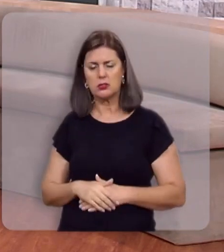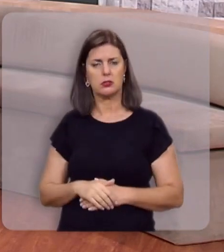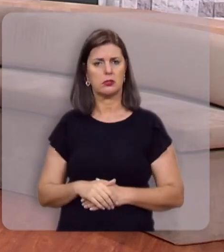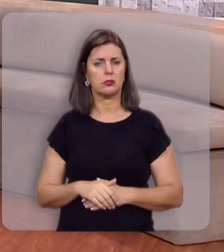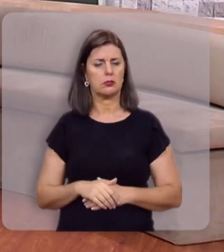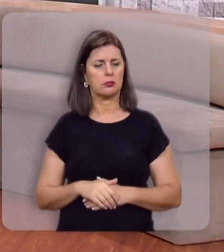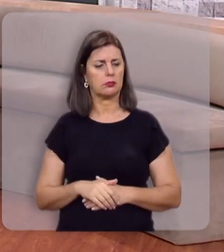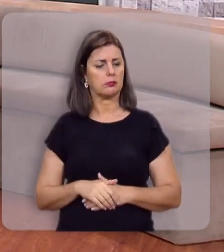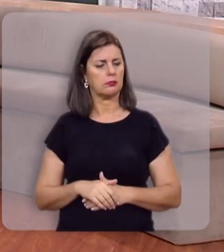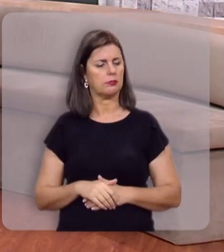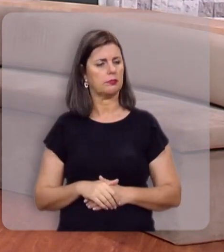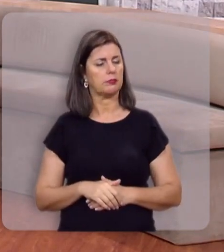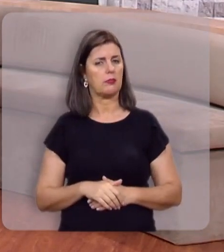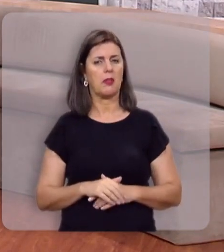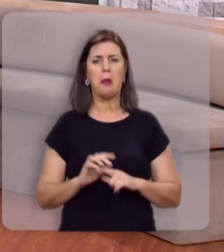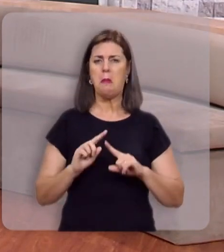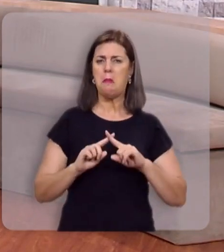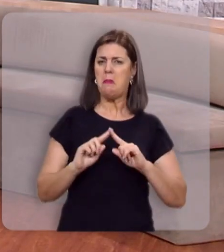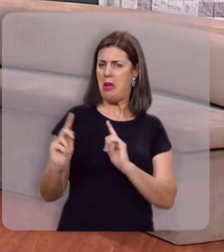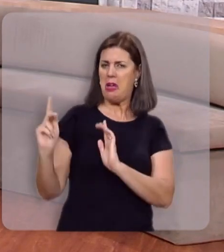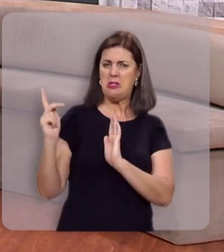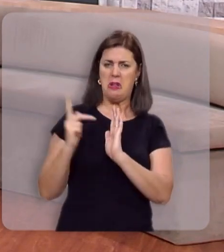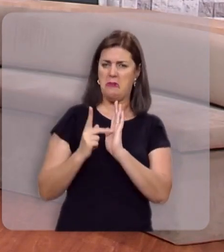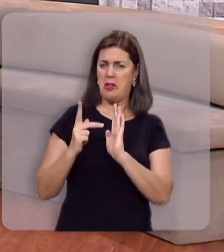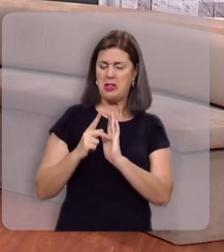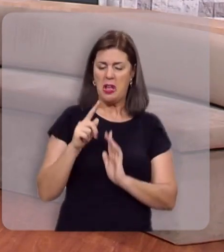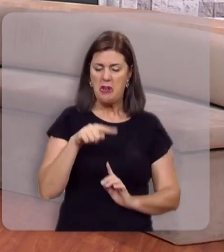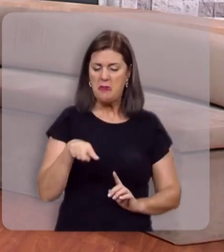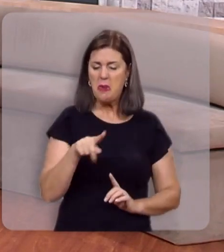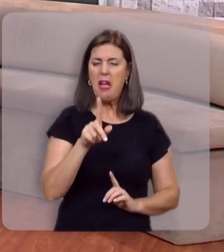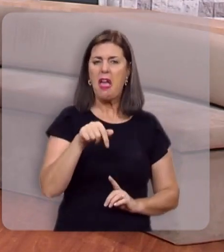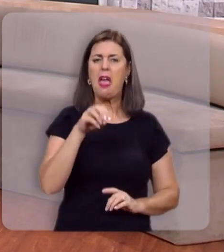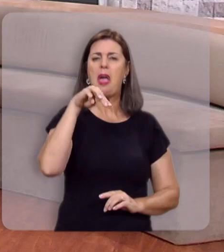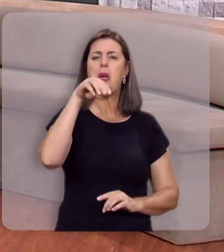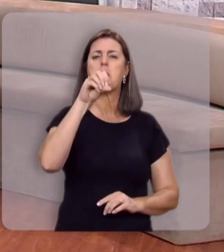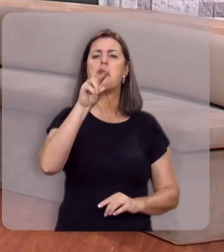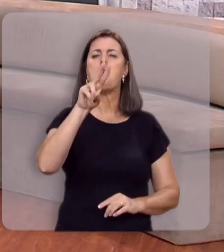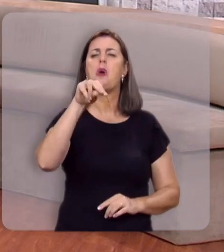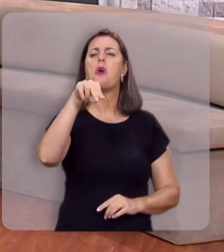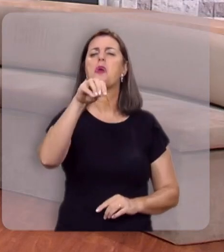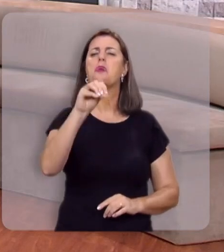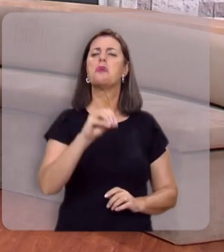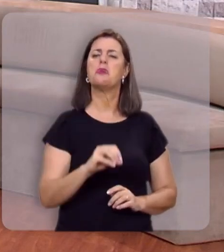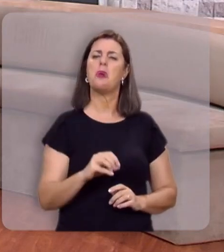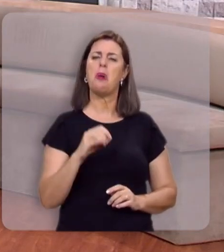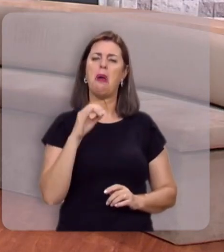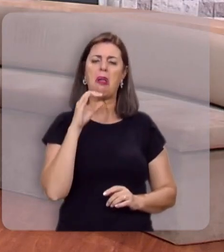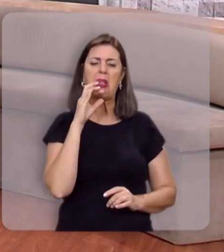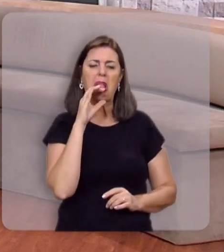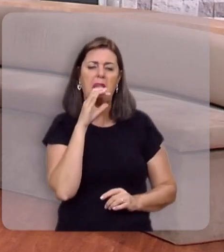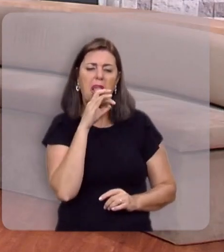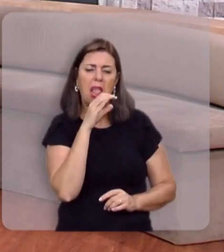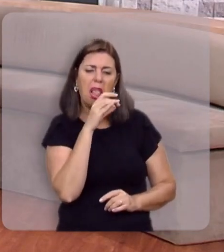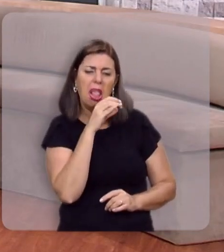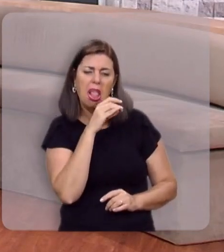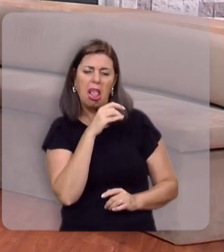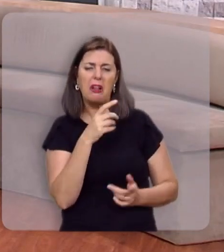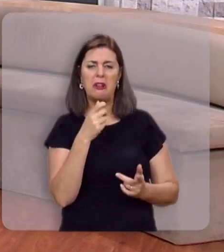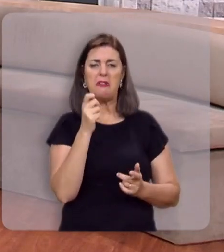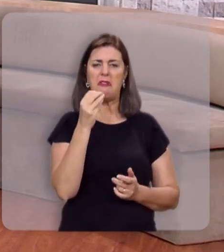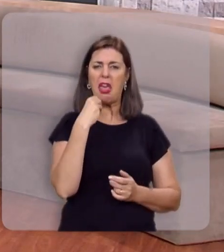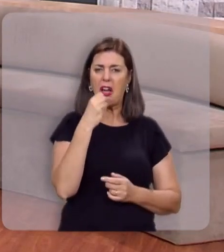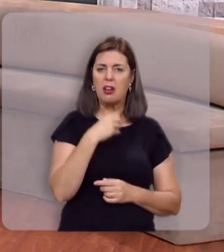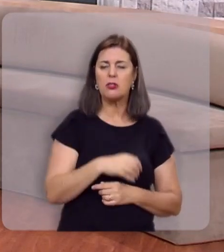águas de Colossos, mas porque tu és morna como as águas que chegam na cidade